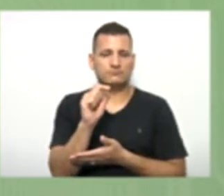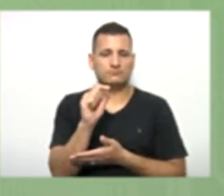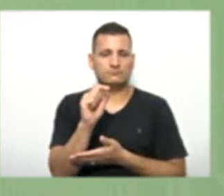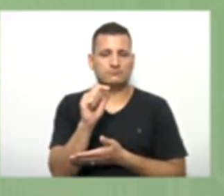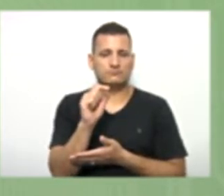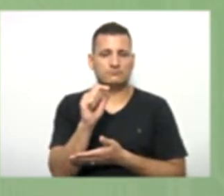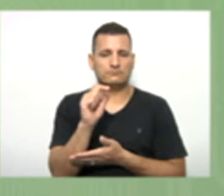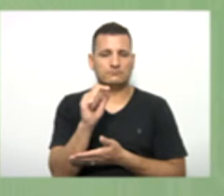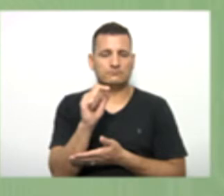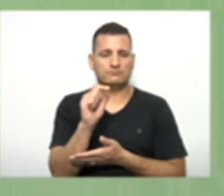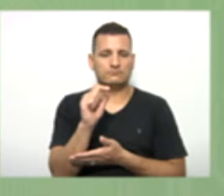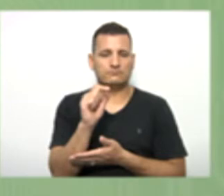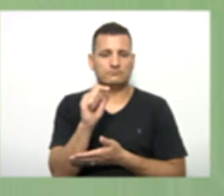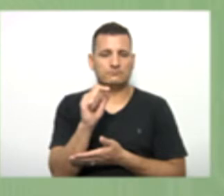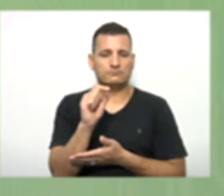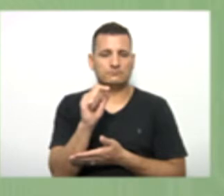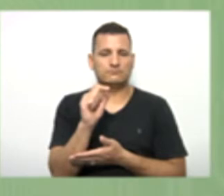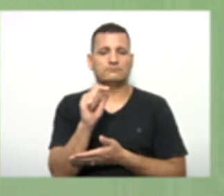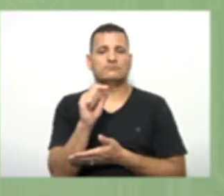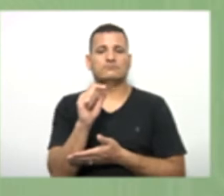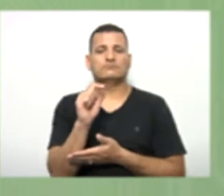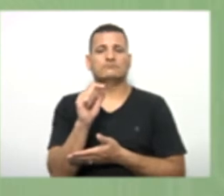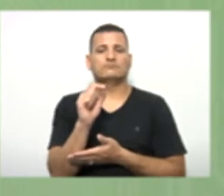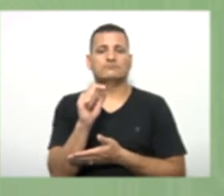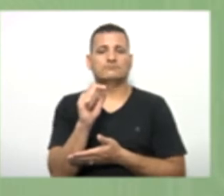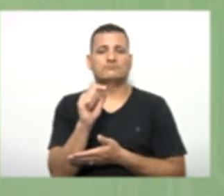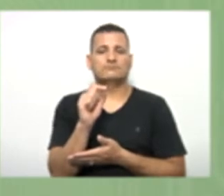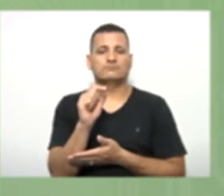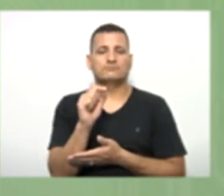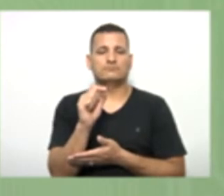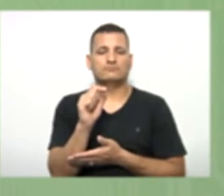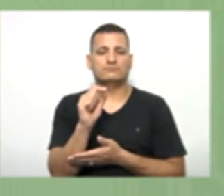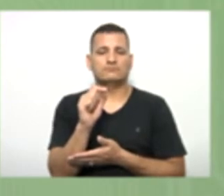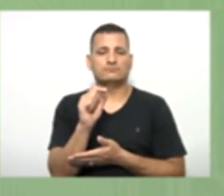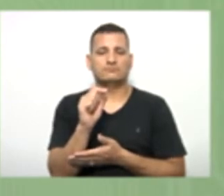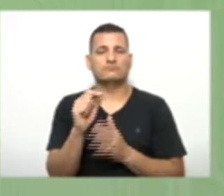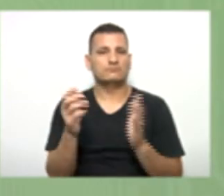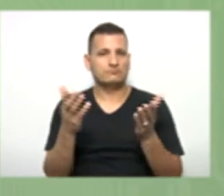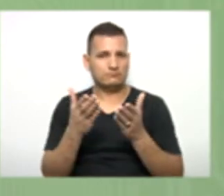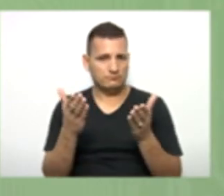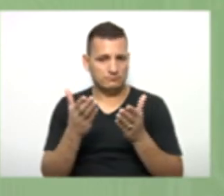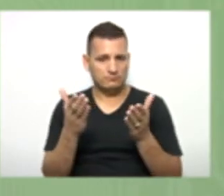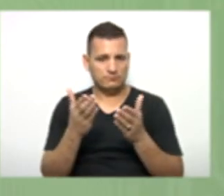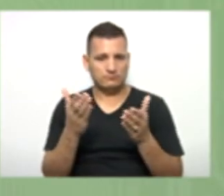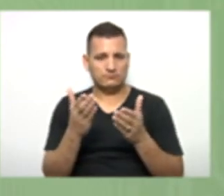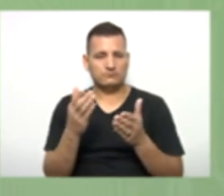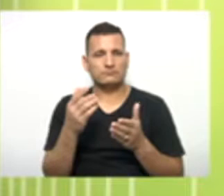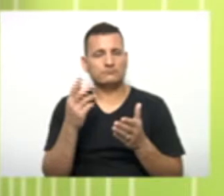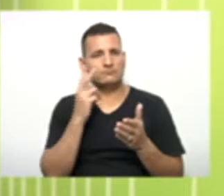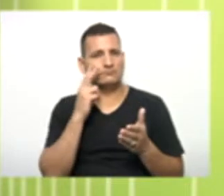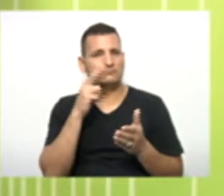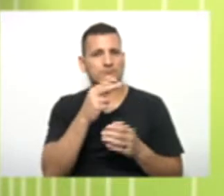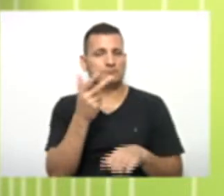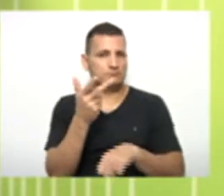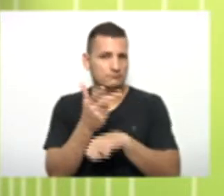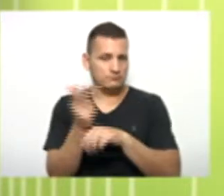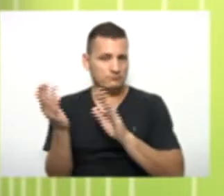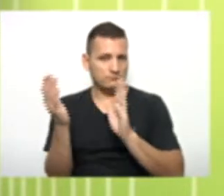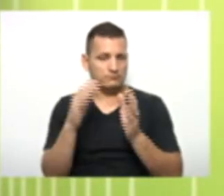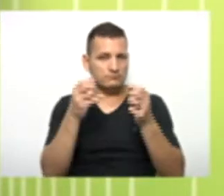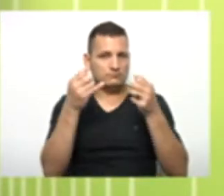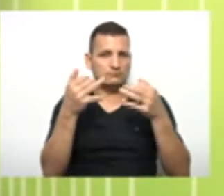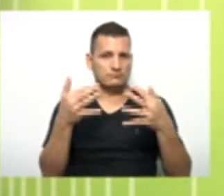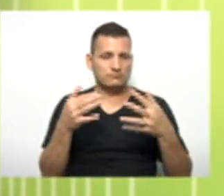reserva legal e da reserva FATS. Agora, nós vamos para uma externa sobre